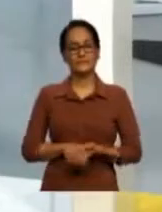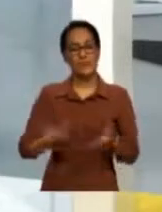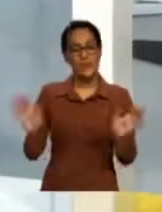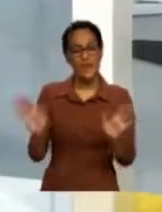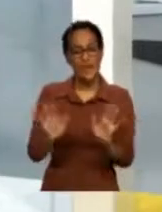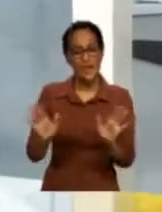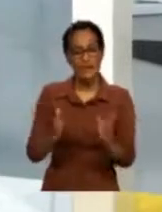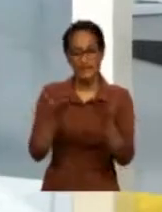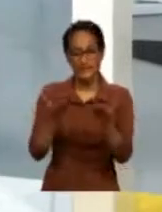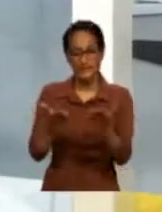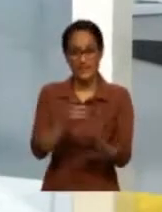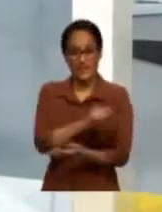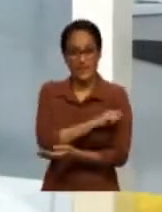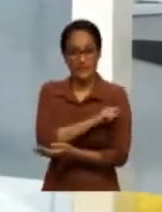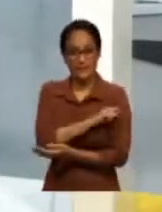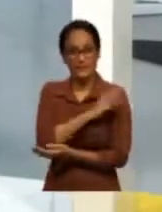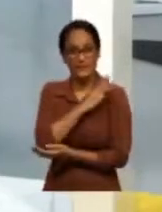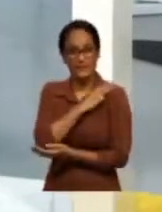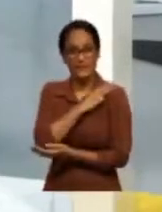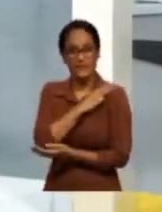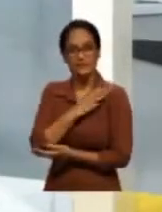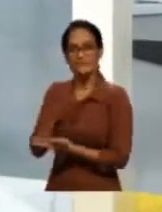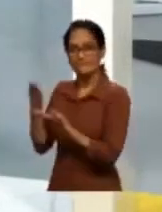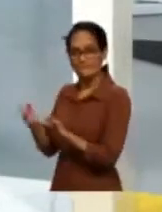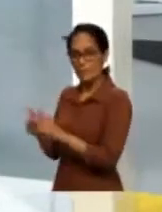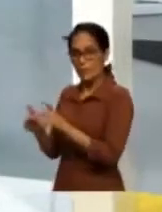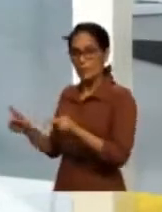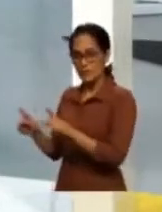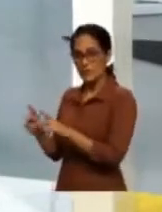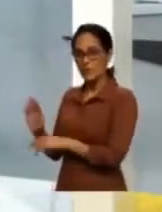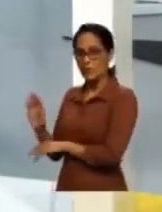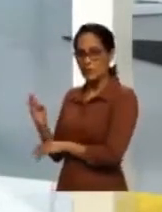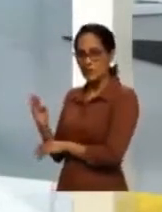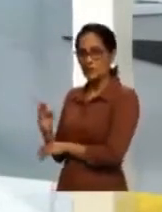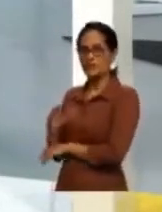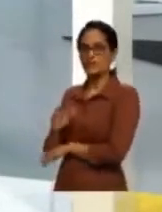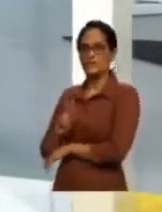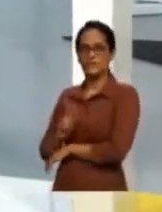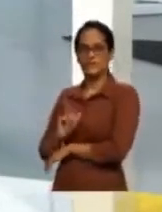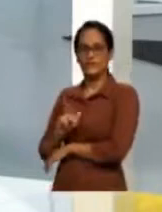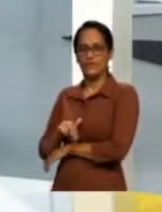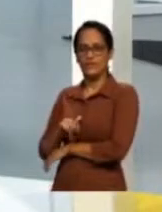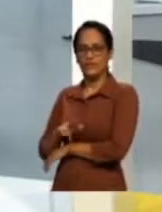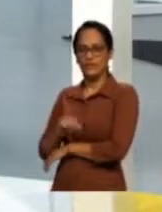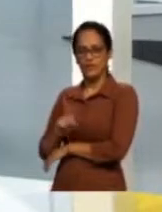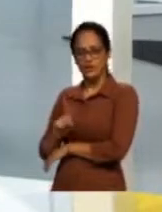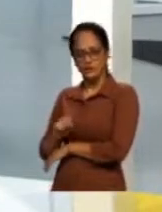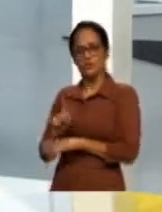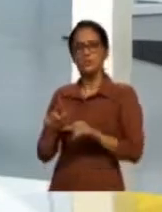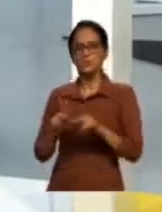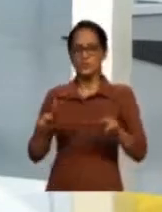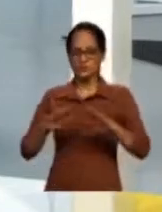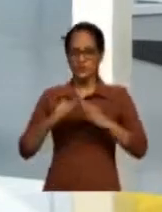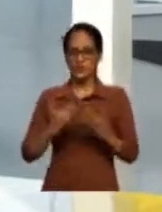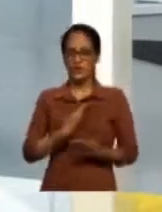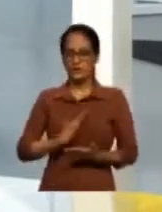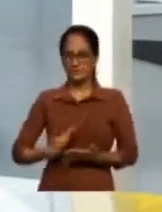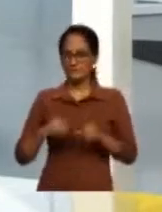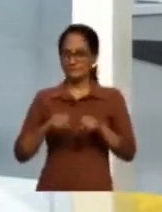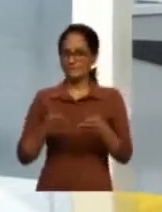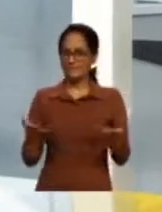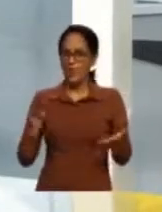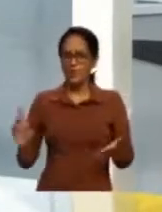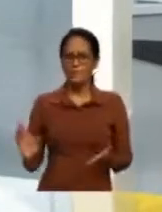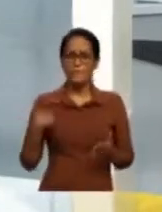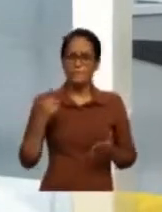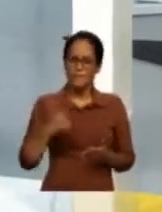você, aluno do terceiro ano. Eu sou o professor Vinícius Braz, professor de Biologia da Rede Estadual de Ensino. Estou aqui com mais uma aula para